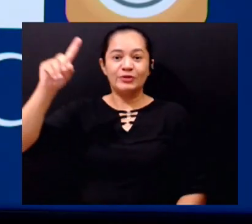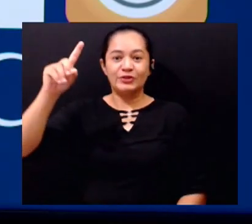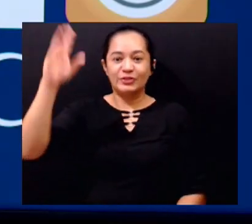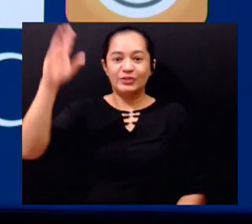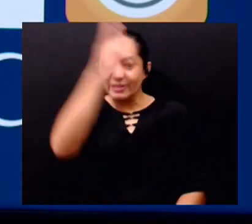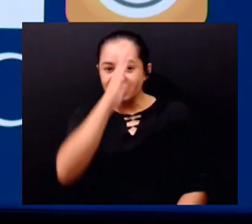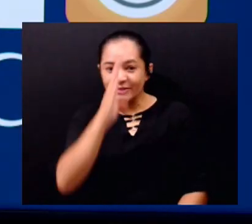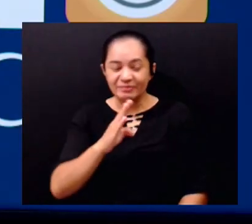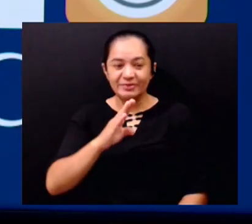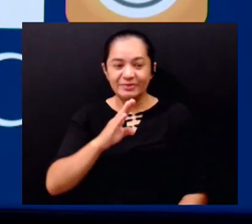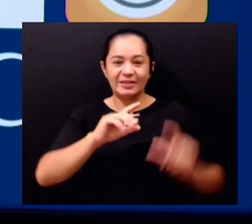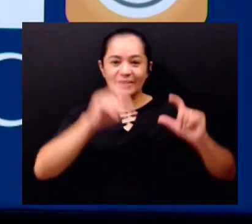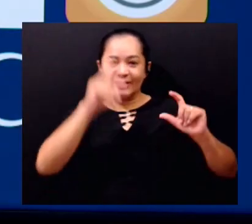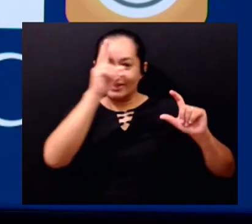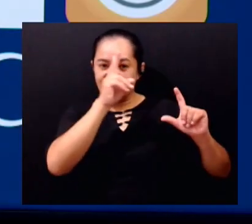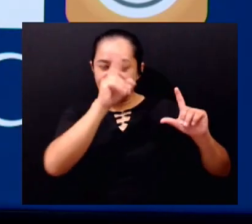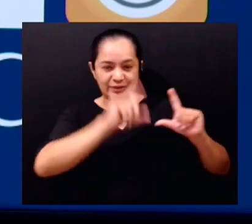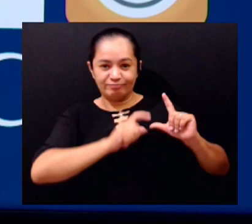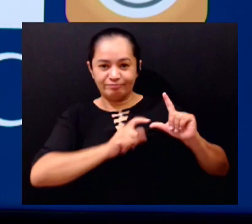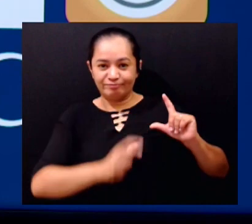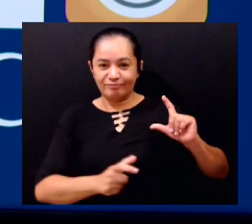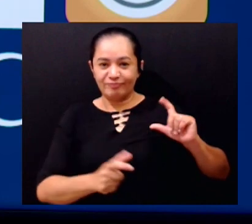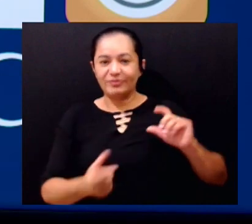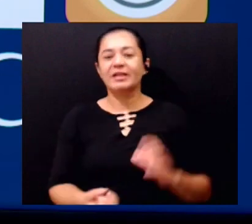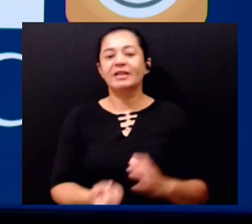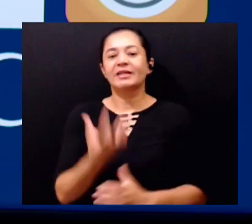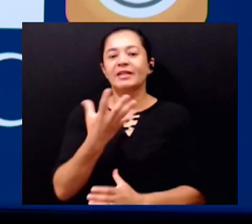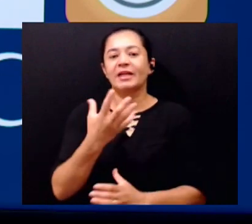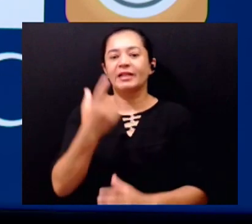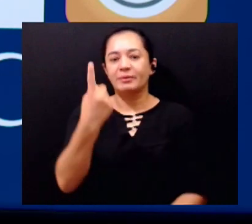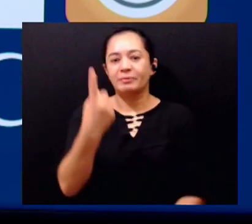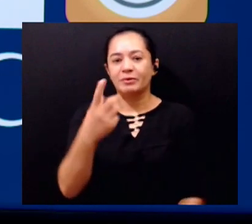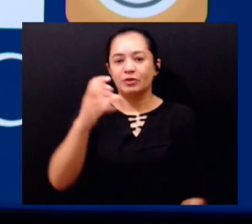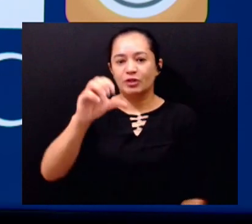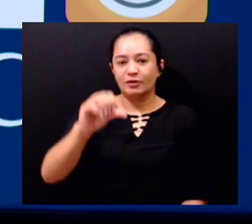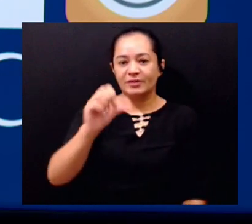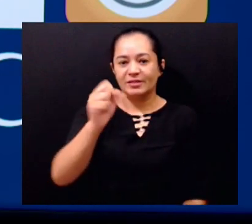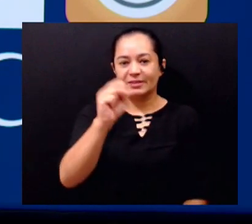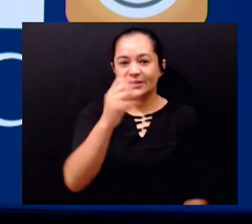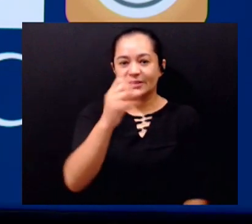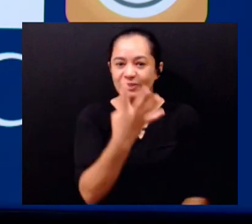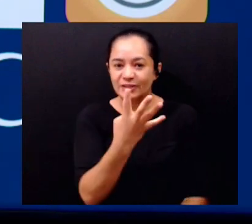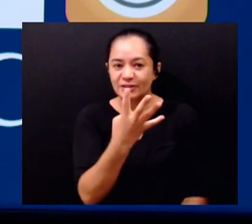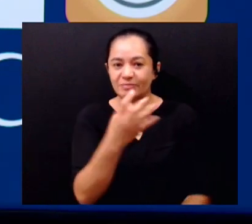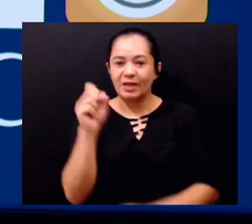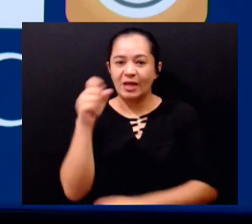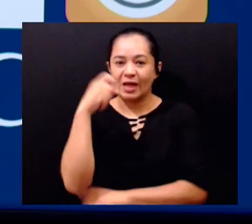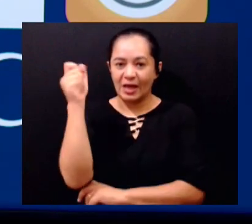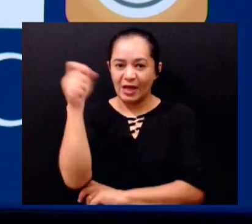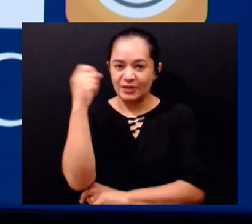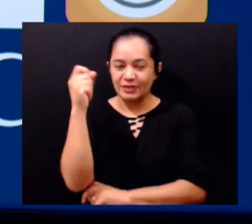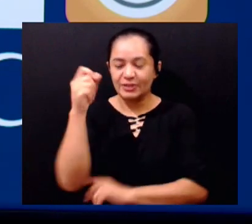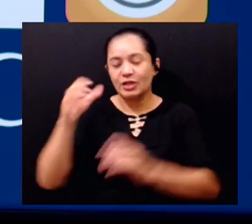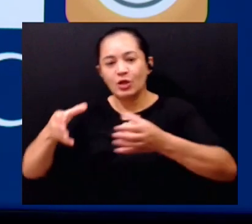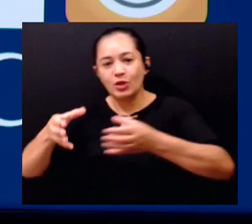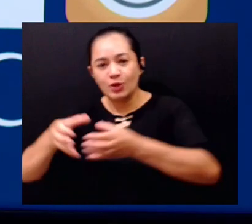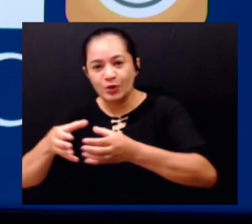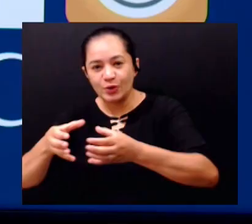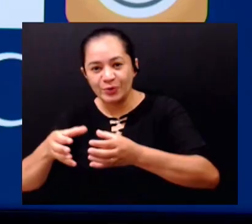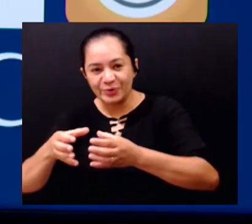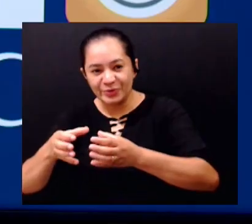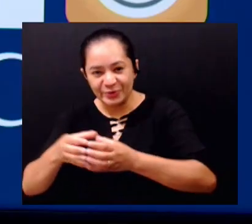foi criada em 1984 pela Associação dos Quadrinistas e Caricaturistas de São Paulo, mas acabou